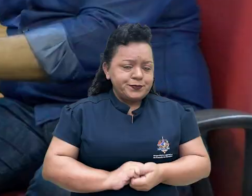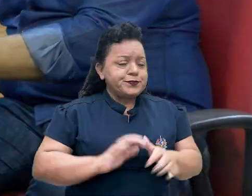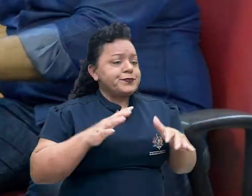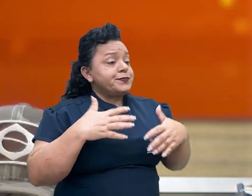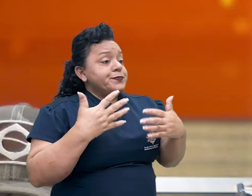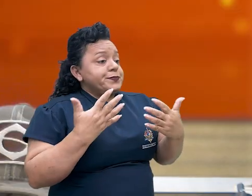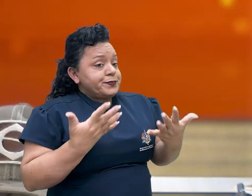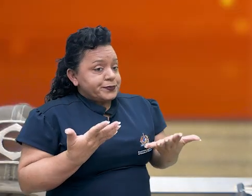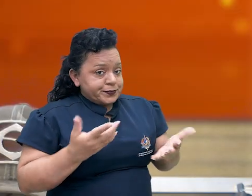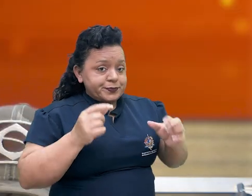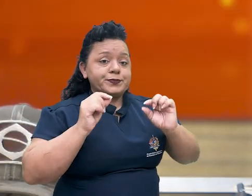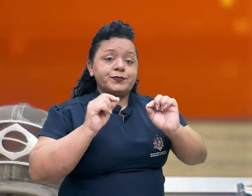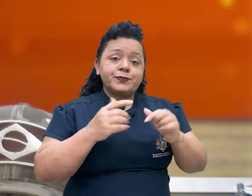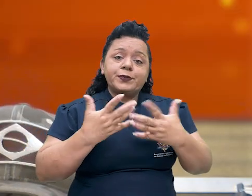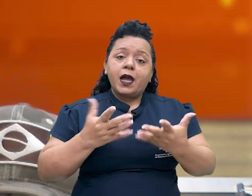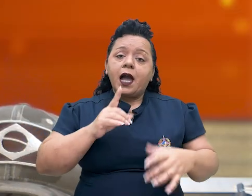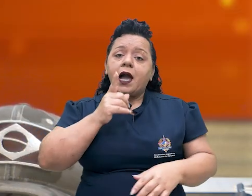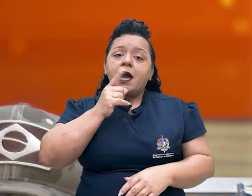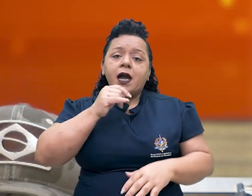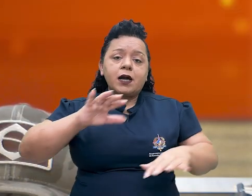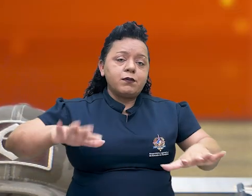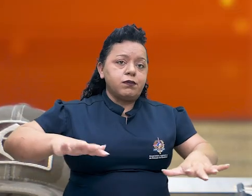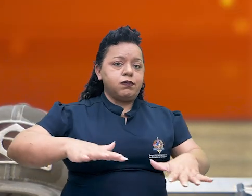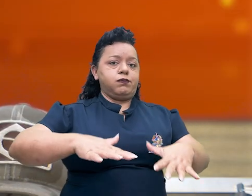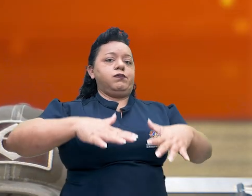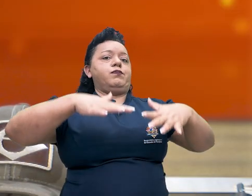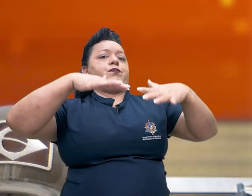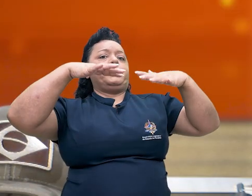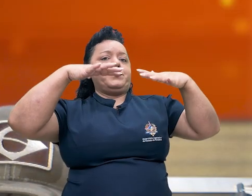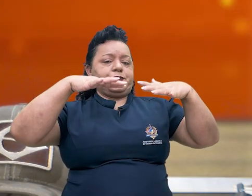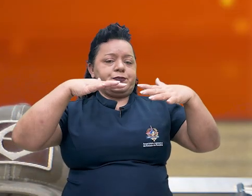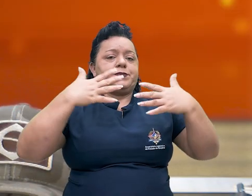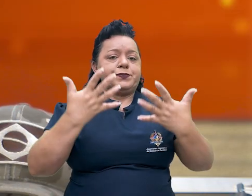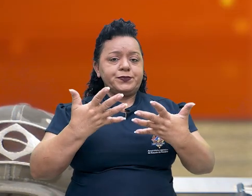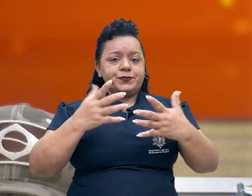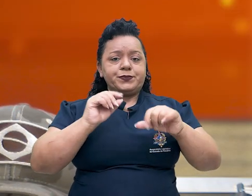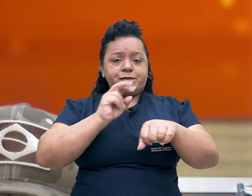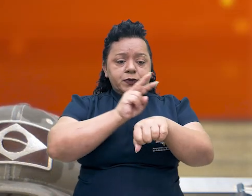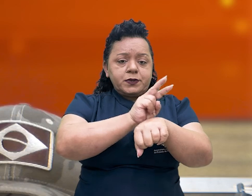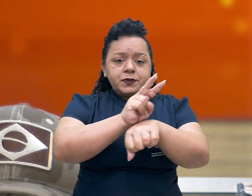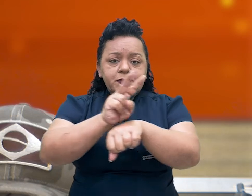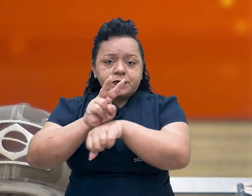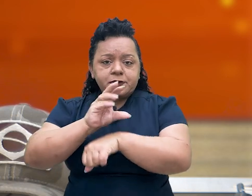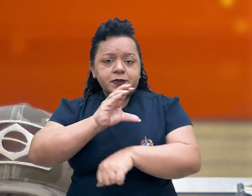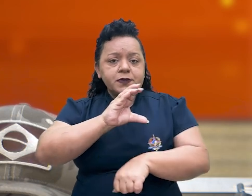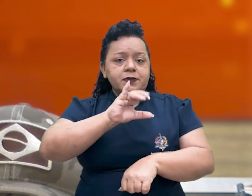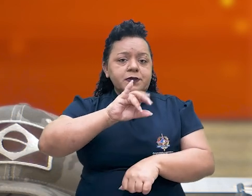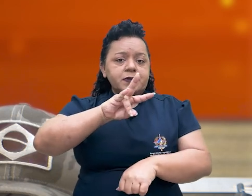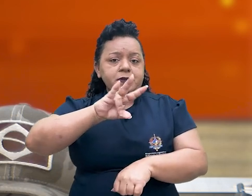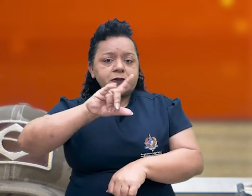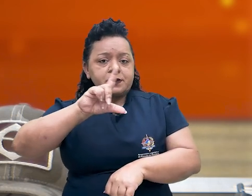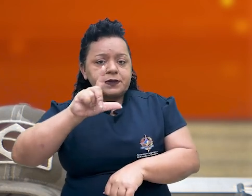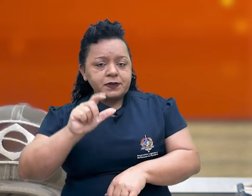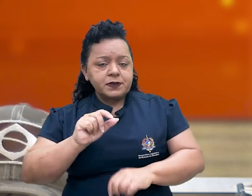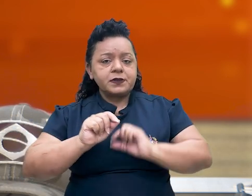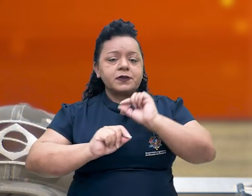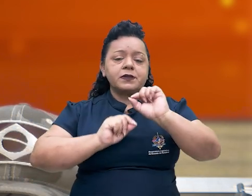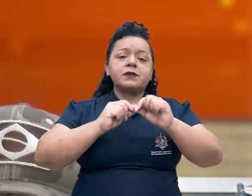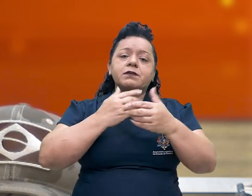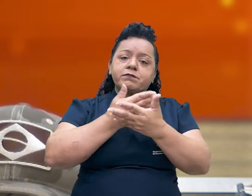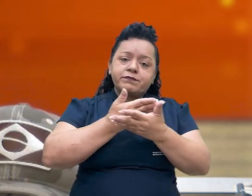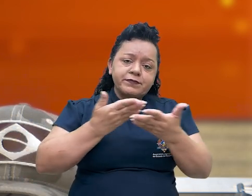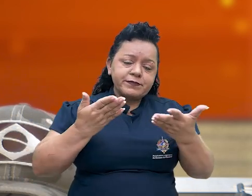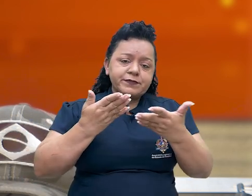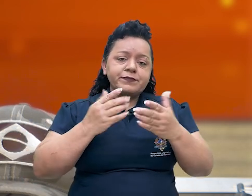isso então Eh naquela cheia de 2014 a gente eh eh a Defesa Civil ela foi